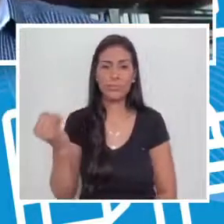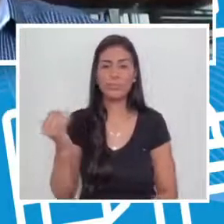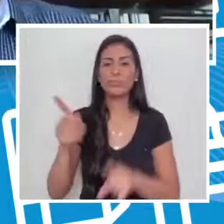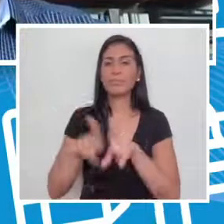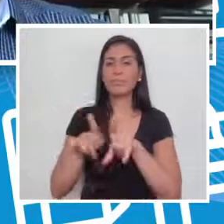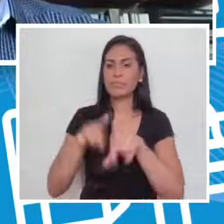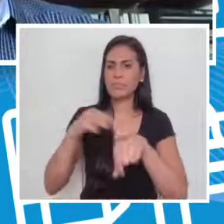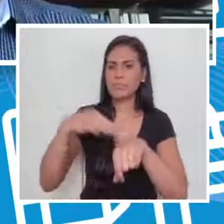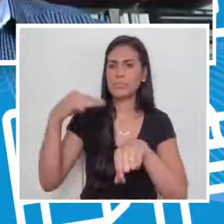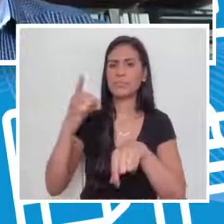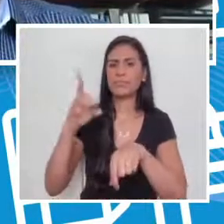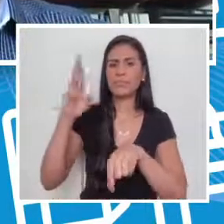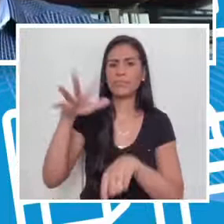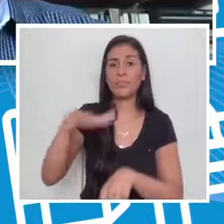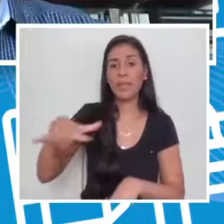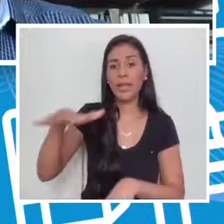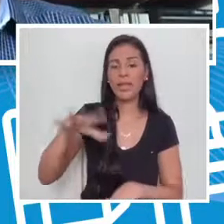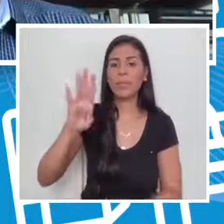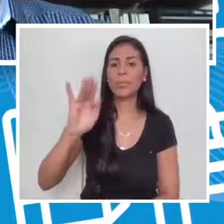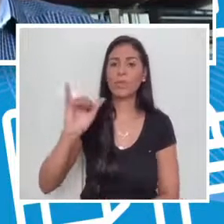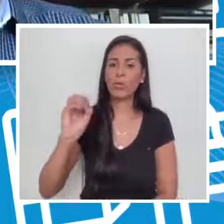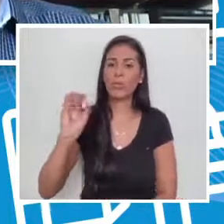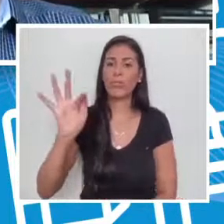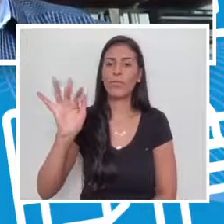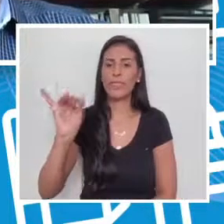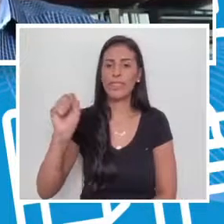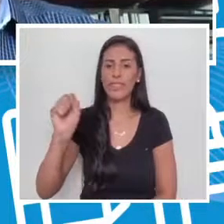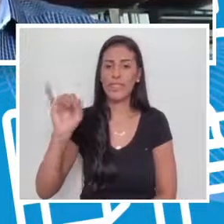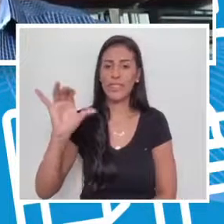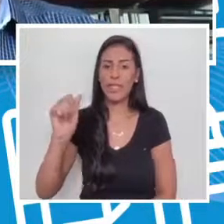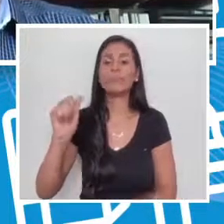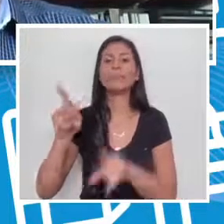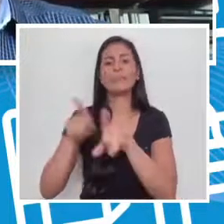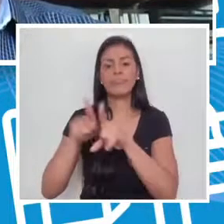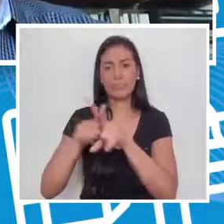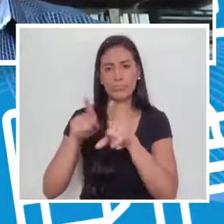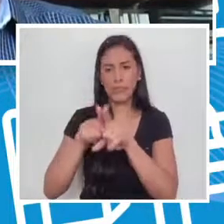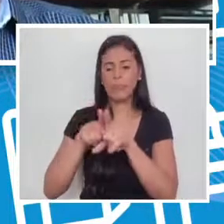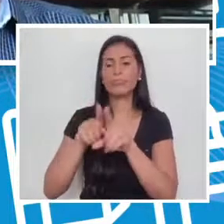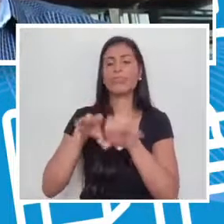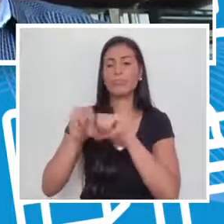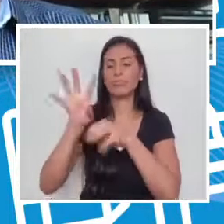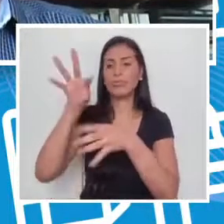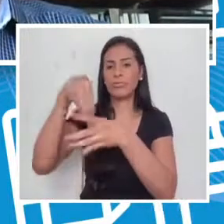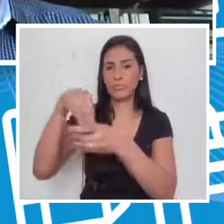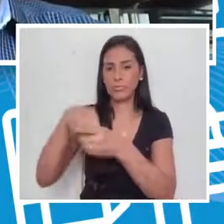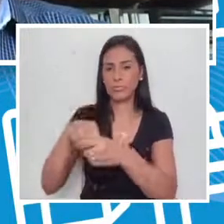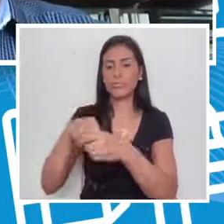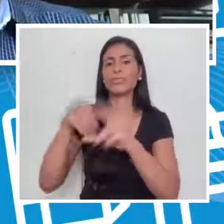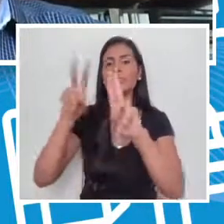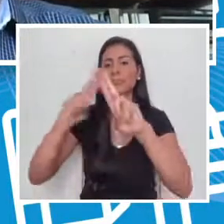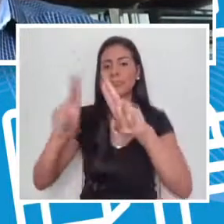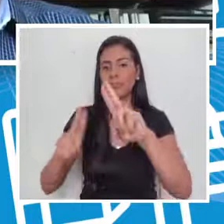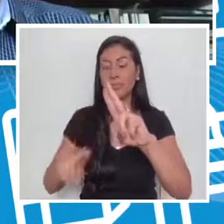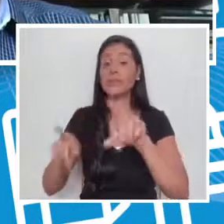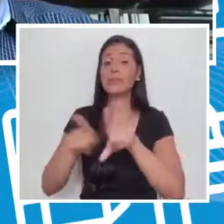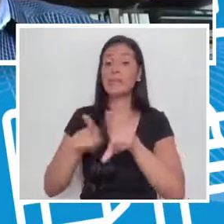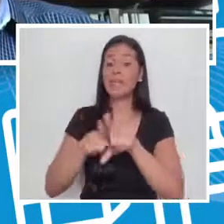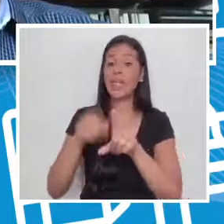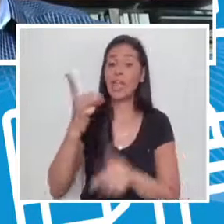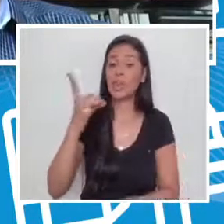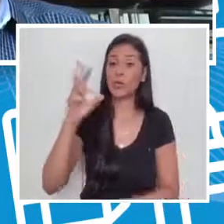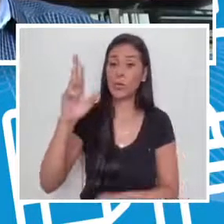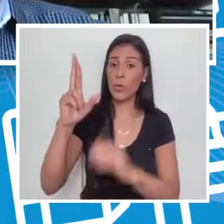mestre e doutor em biofísica, também pela Universidade Federal do Rio de Janeiro, e pós-doutor